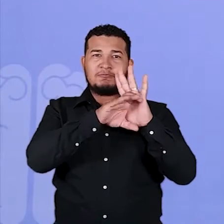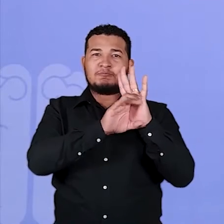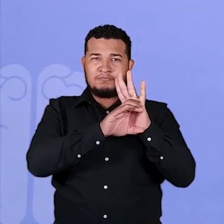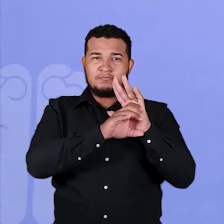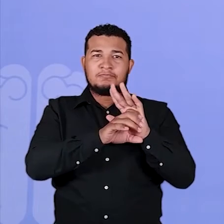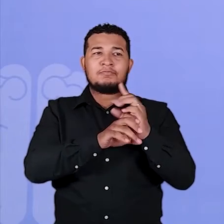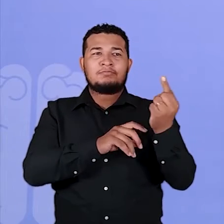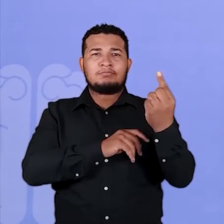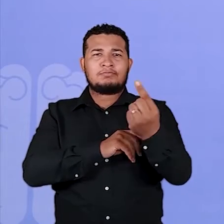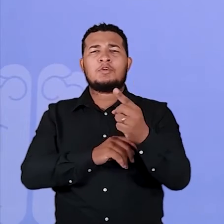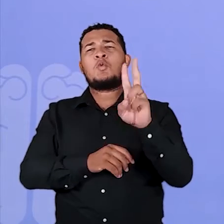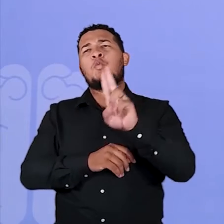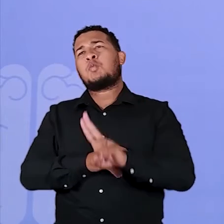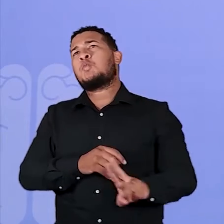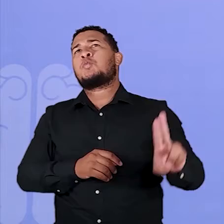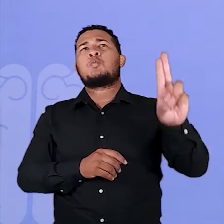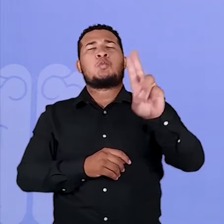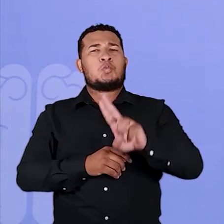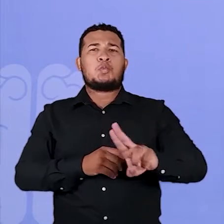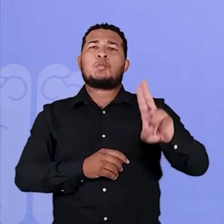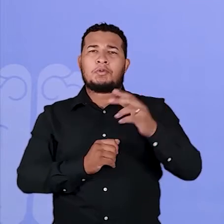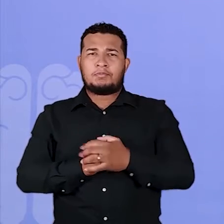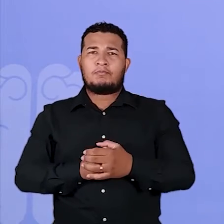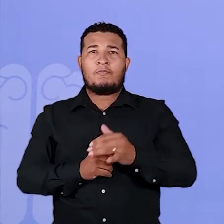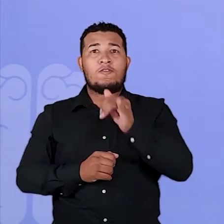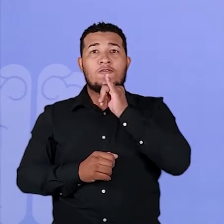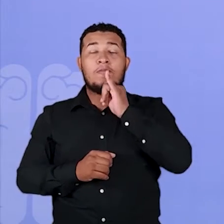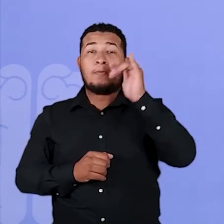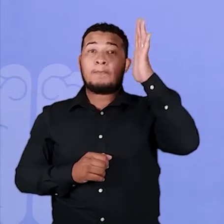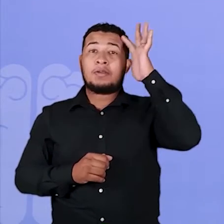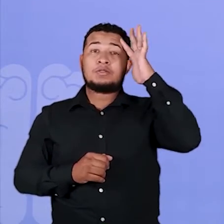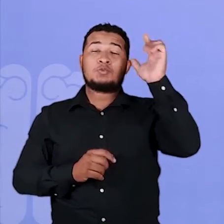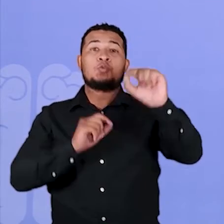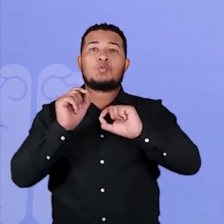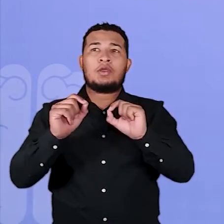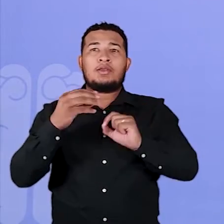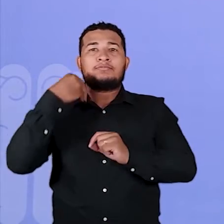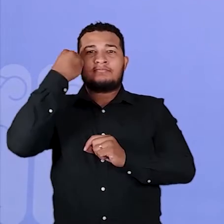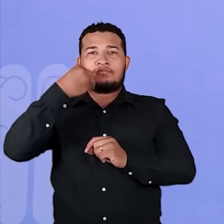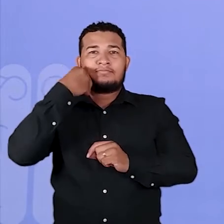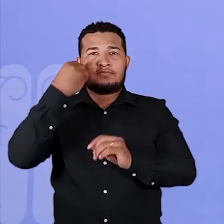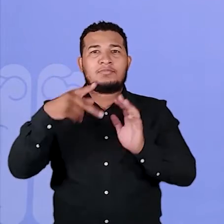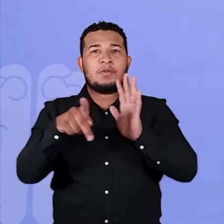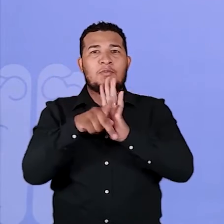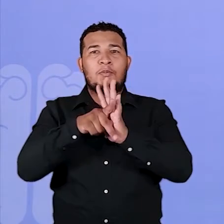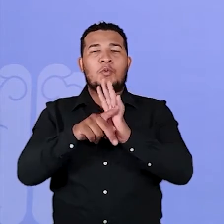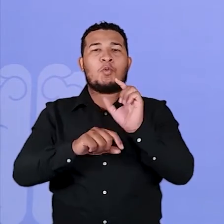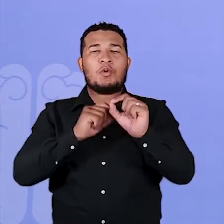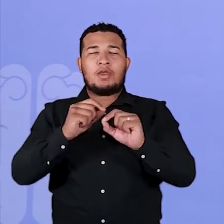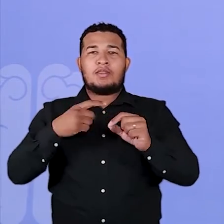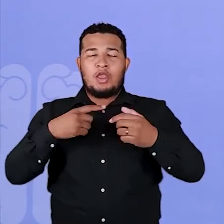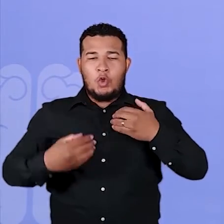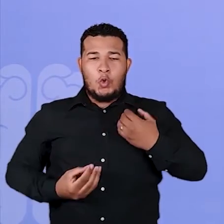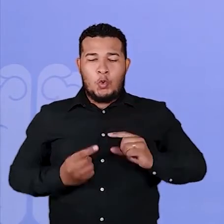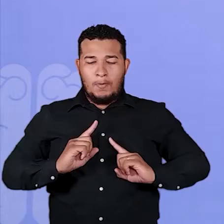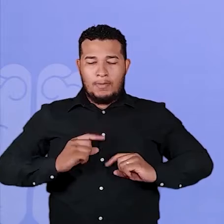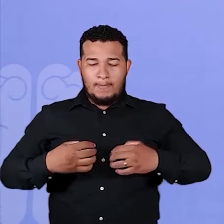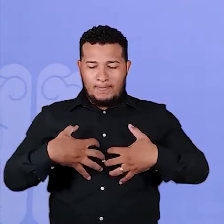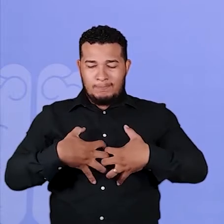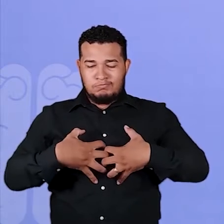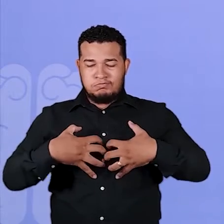responsabilidade pessoal é muito aplicado. Pensem, por exemplo, na experiência do transplante de